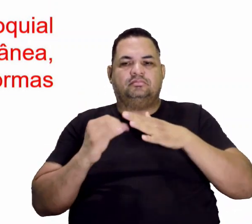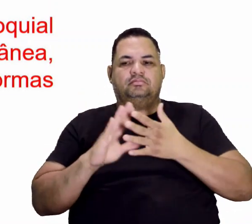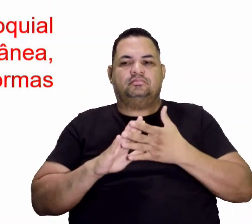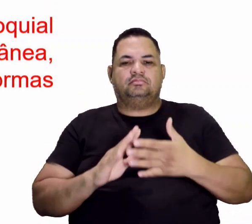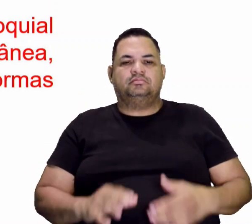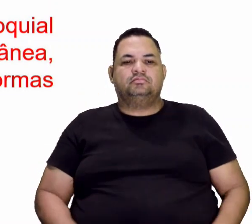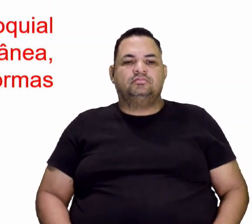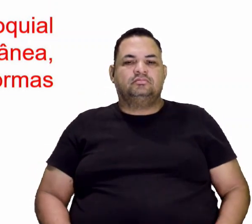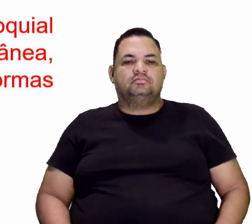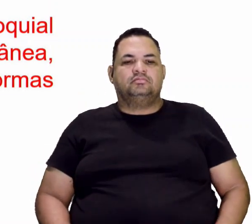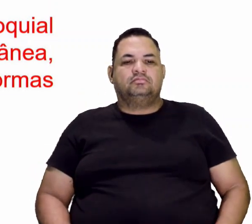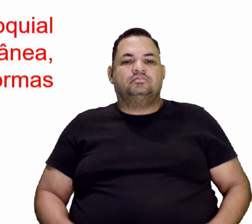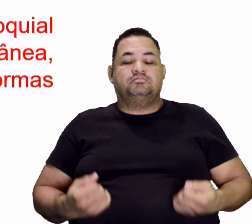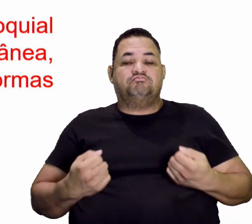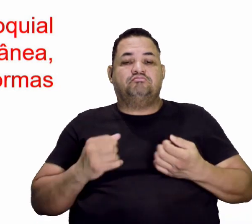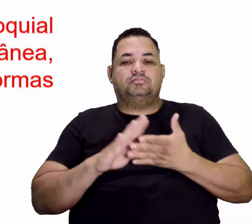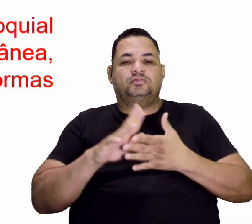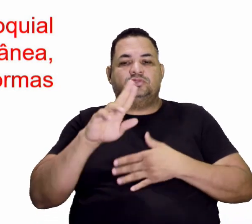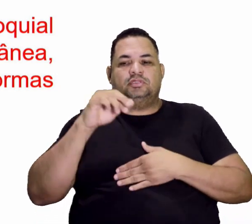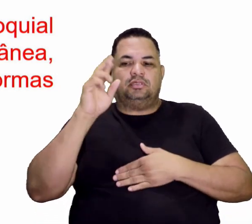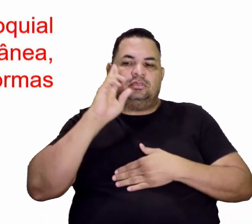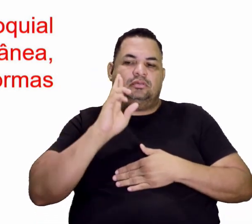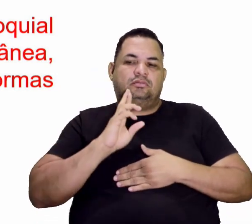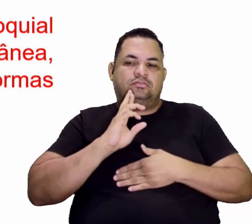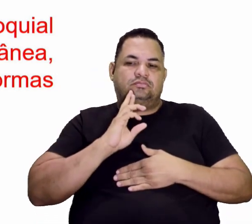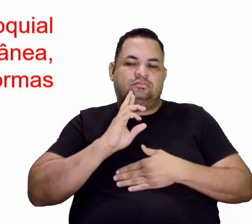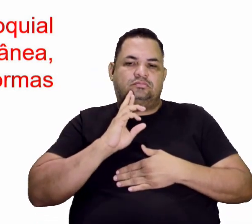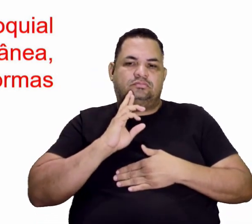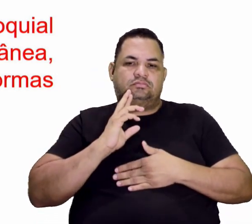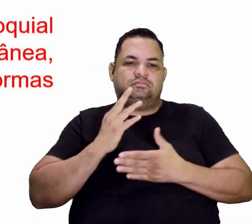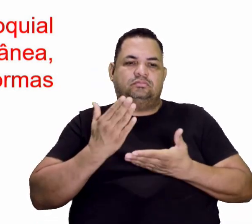né? Supostamente utilizada em Rondônia.